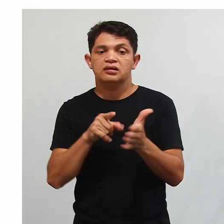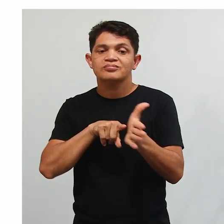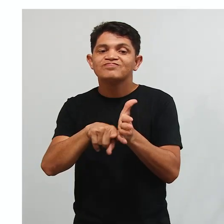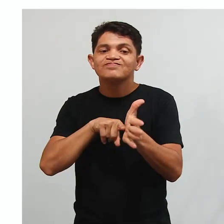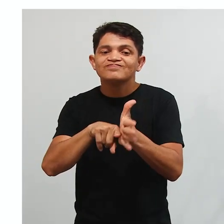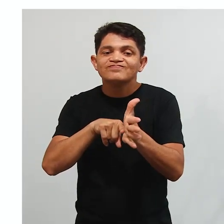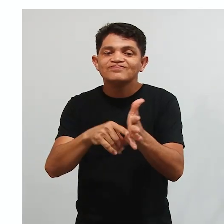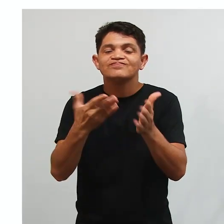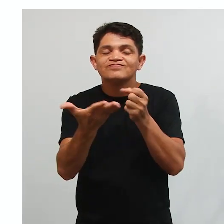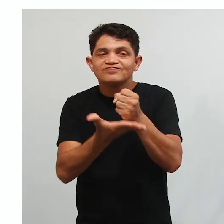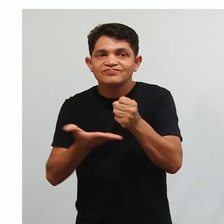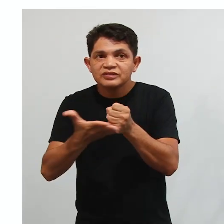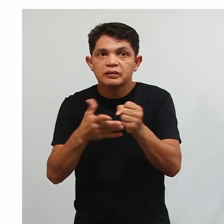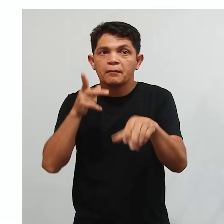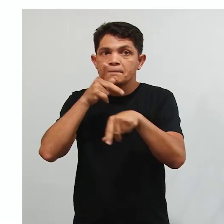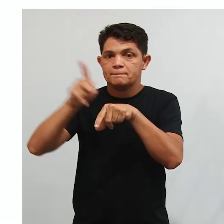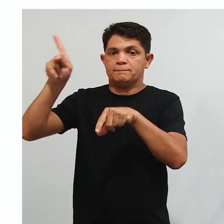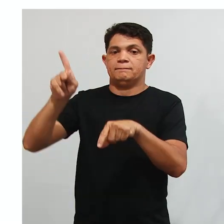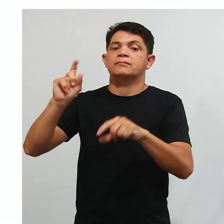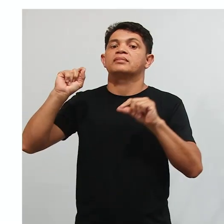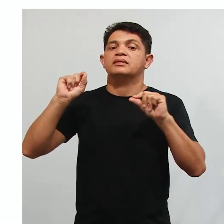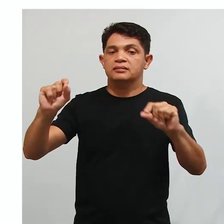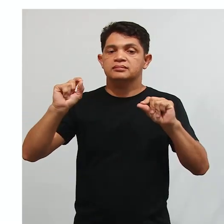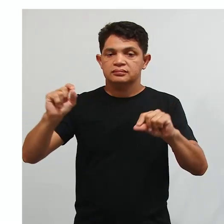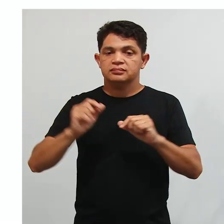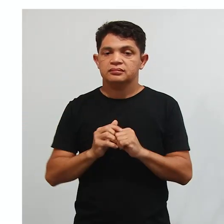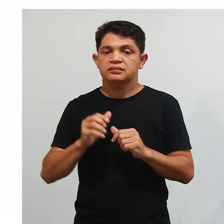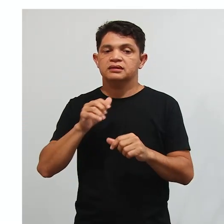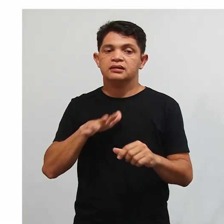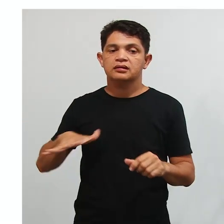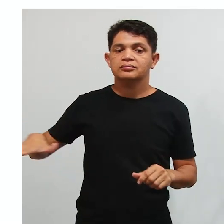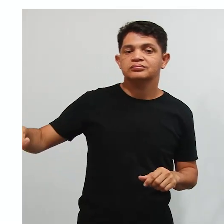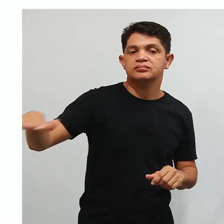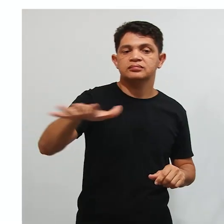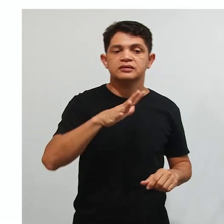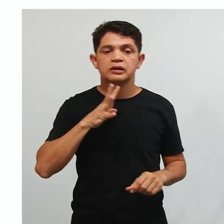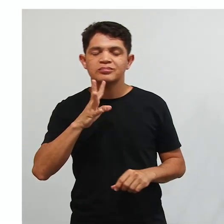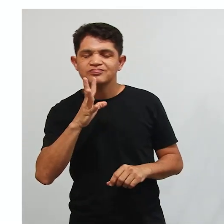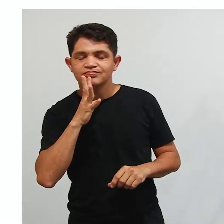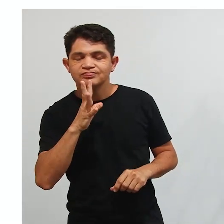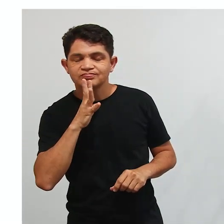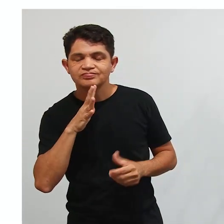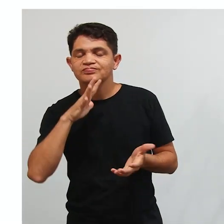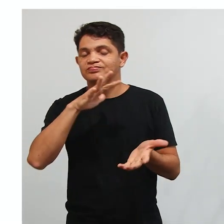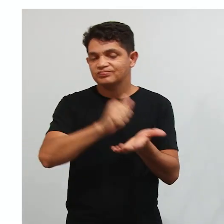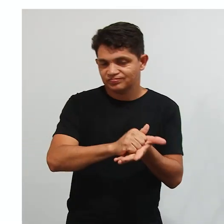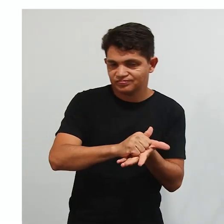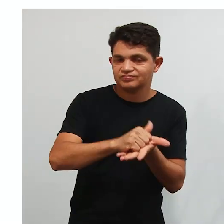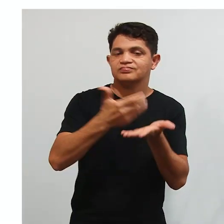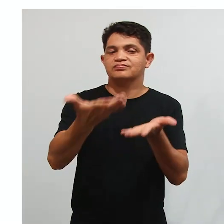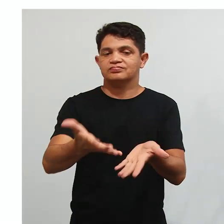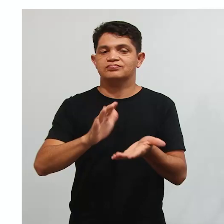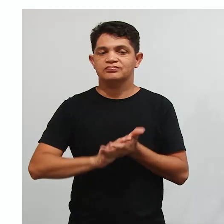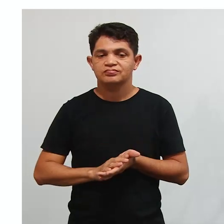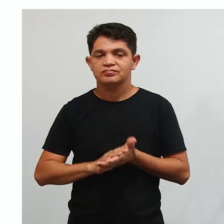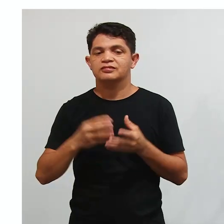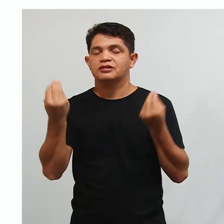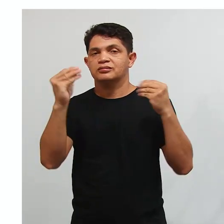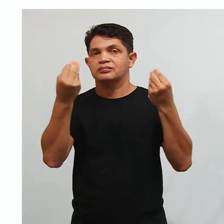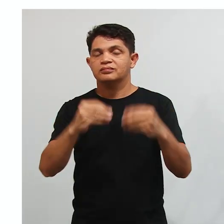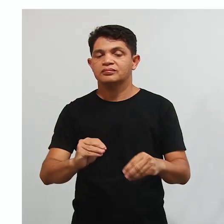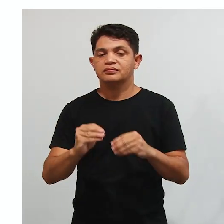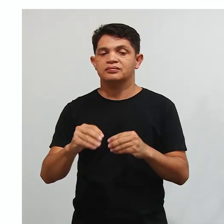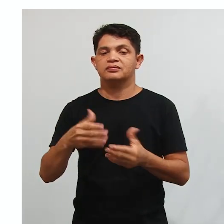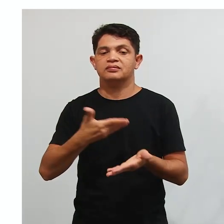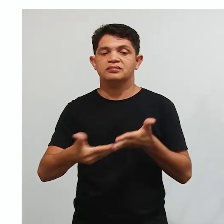a pesquisa ela pode ser básica ou pura ou ela pode ser aplicada né aqui a gente tá falando